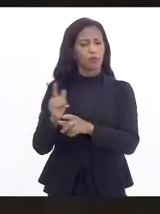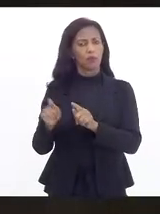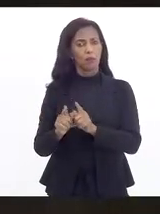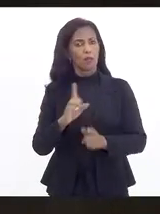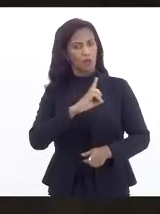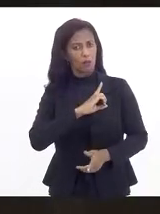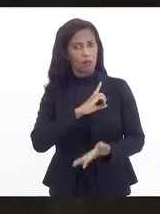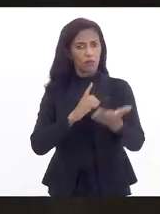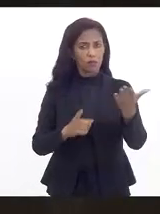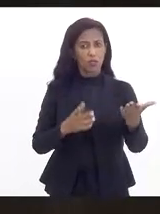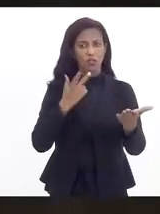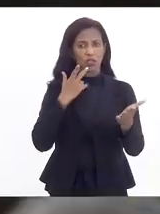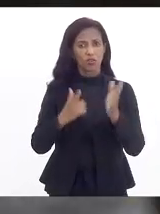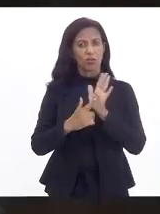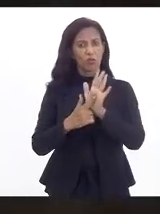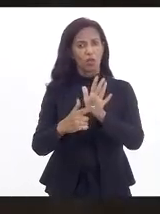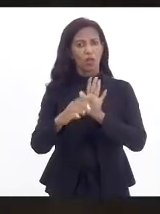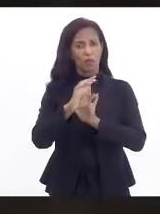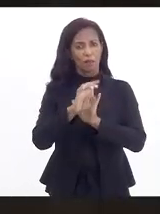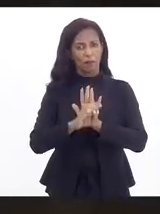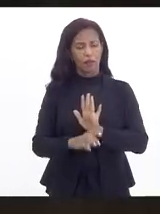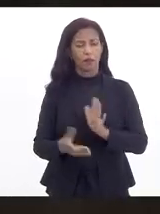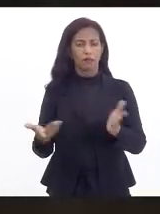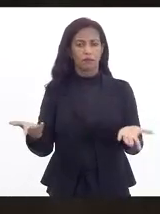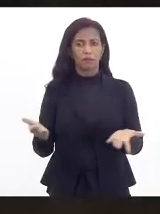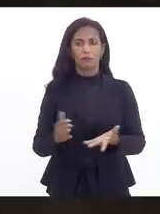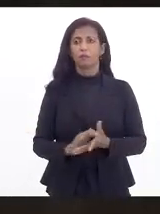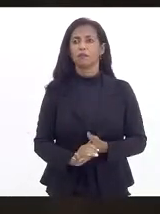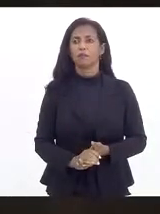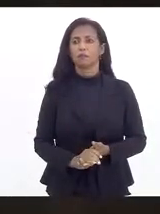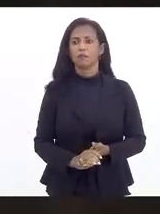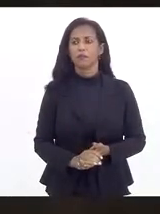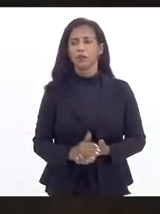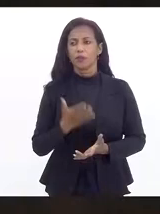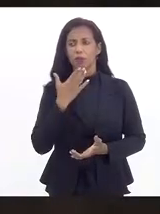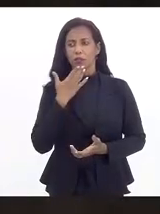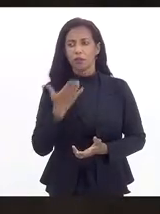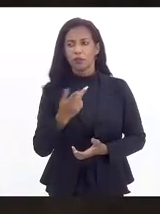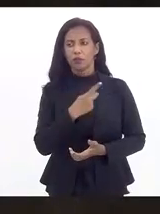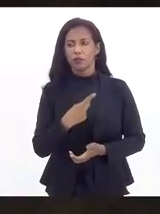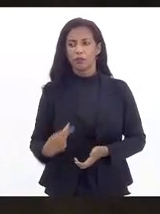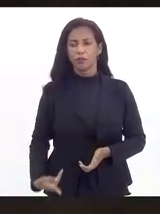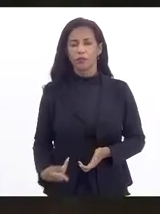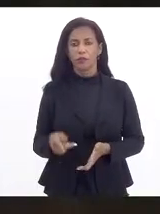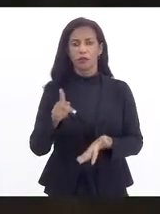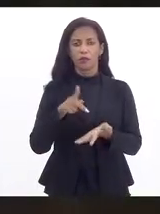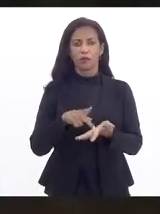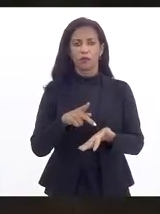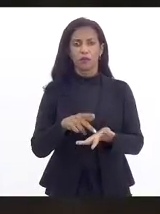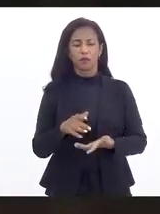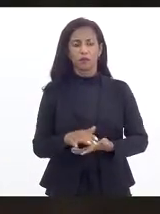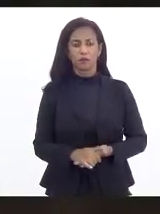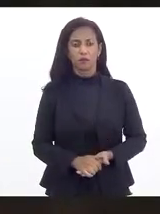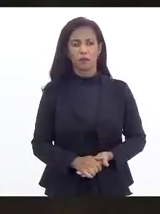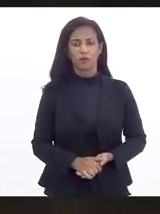Rocha já tinha apresentado emendas ao projeto. Então, eu queria, senhor presidente, na verdade,